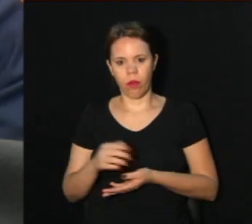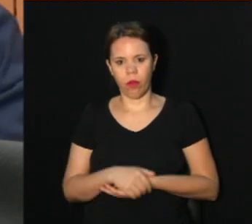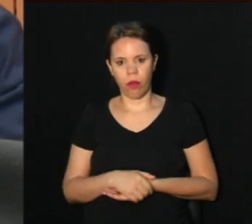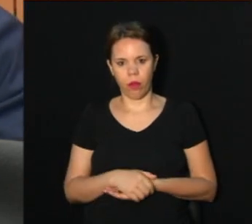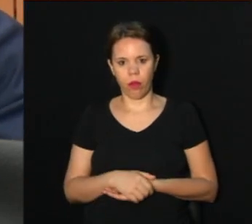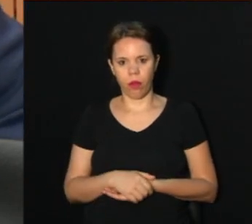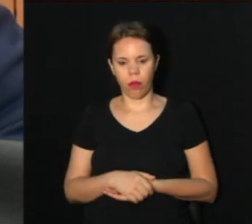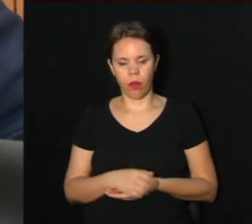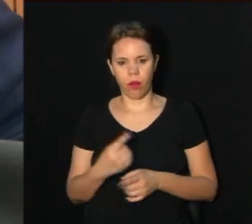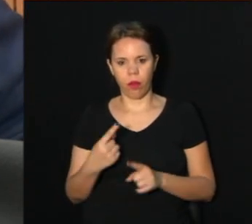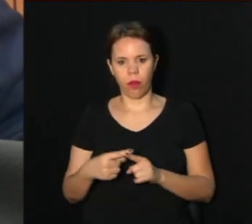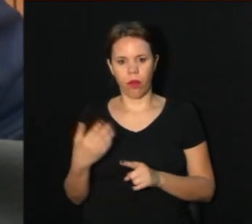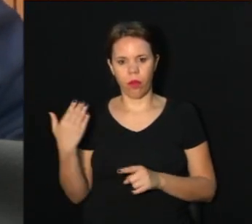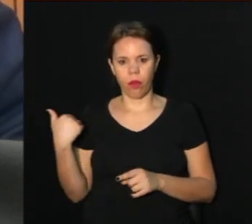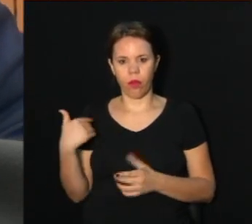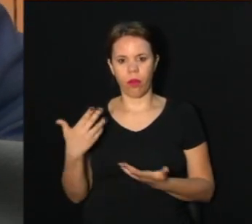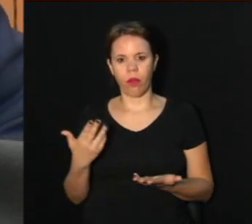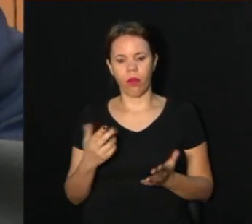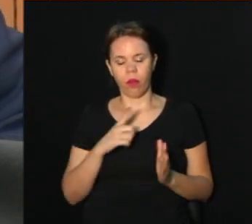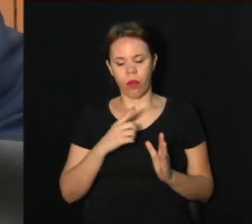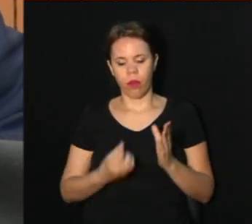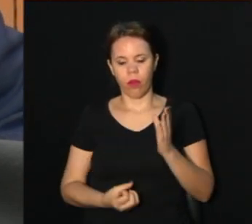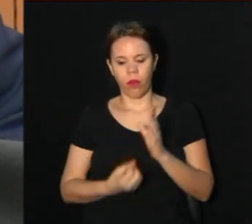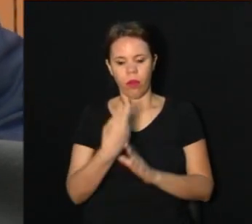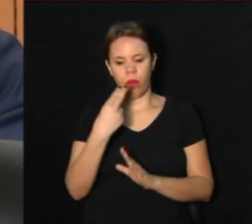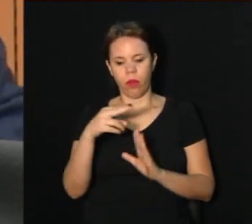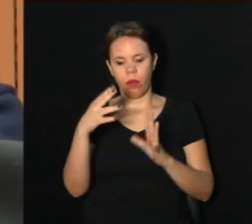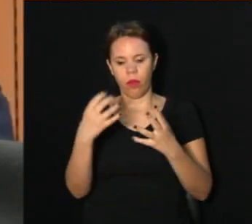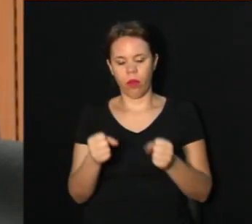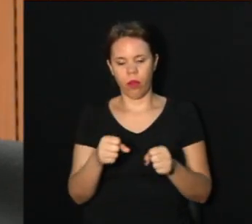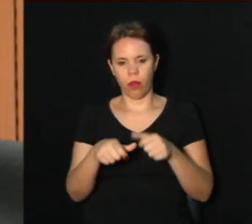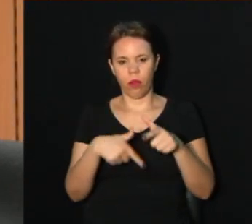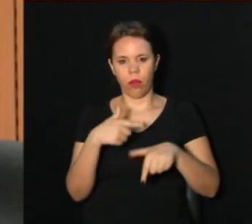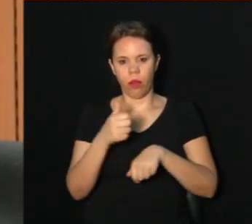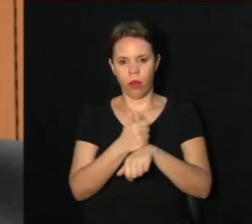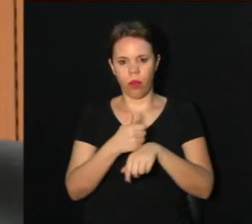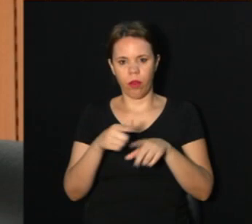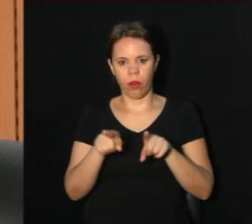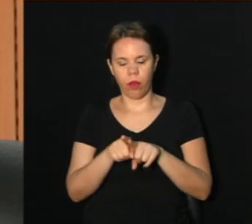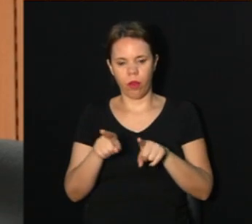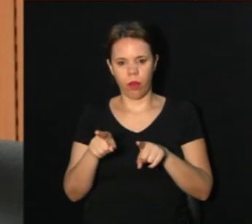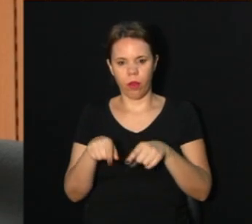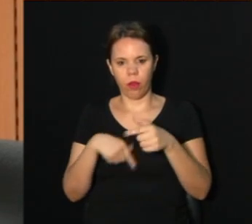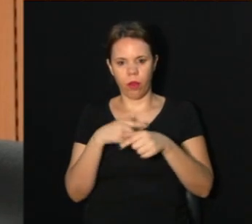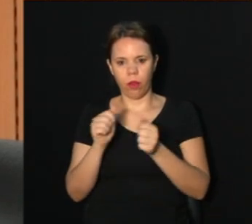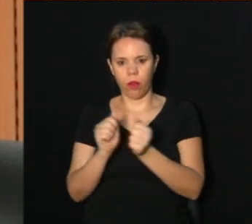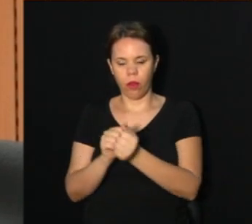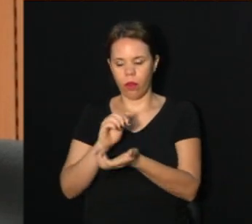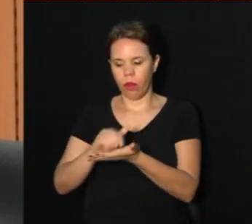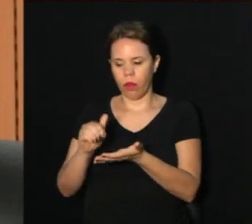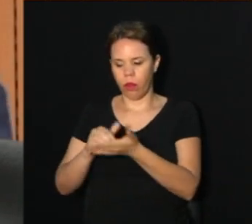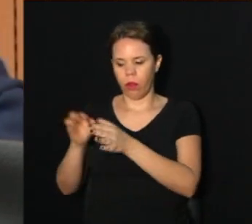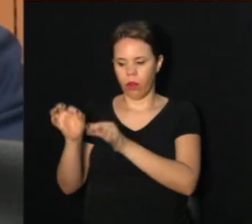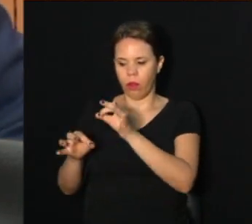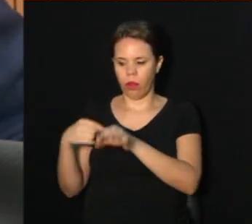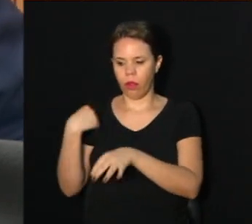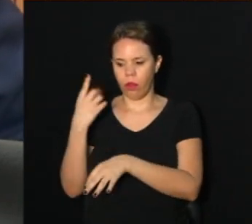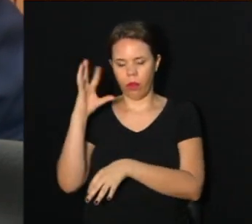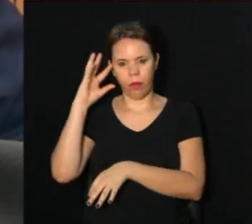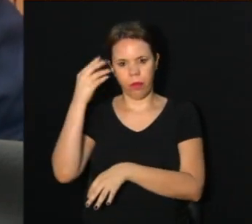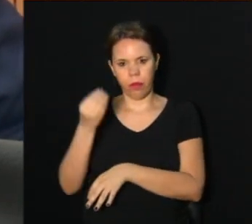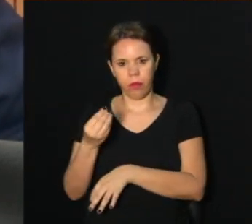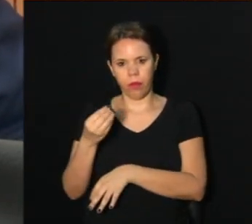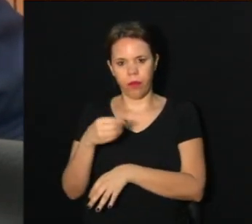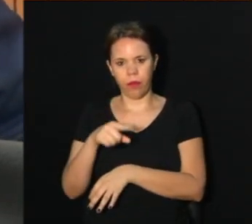vez nomeado ou nomeada, vai trabalhar em consonância com o secretário de Justiça, e nós entendemos que isso